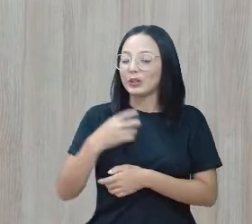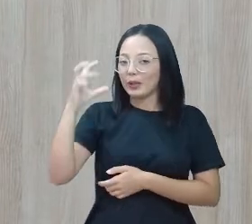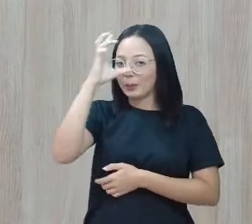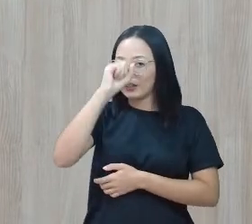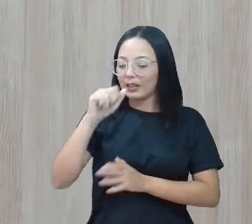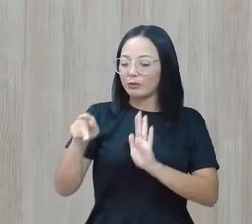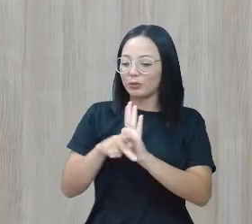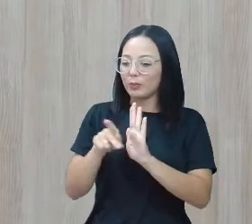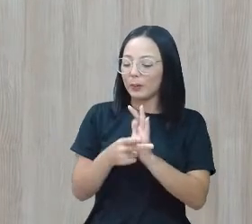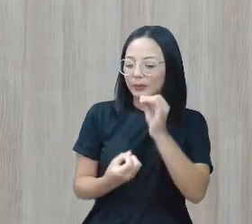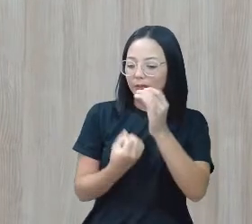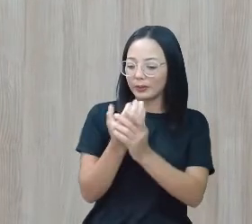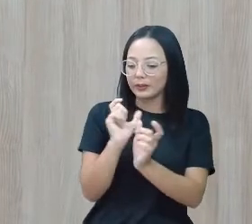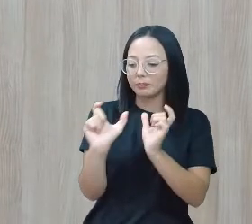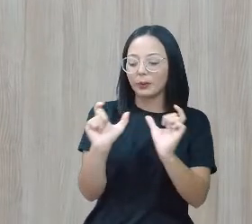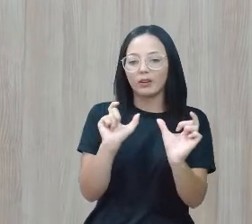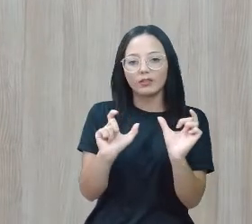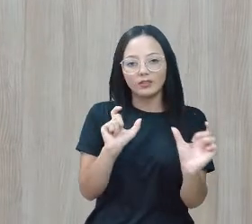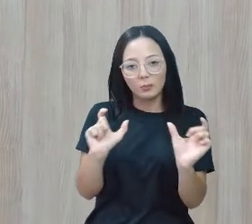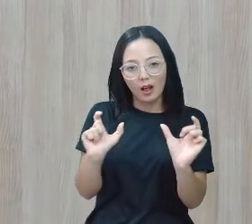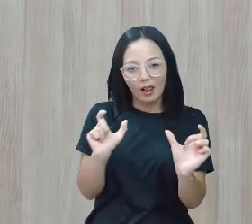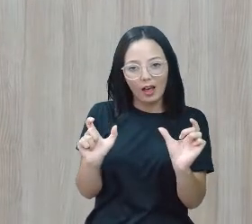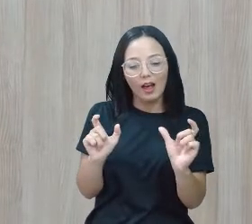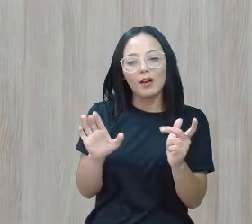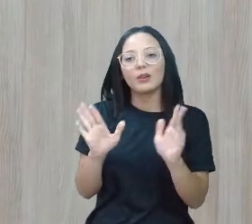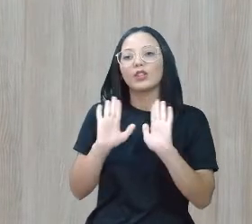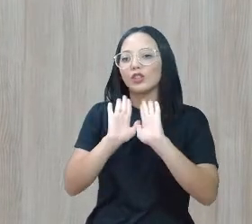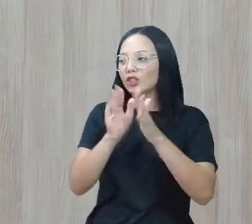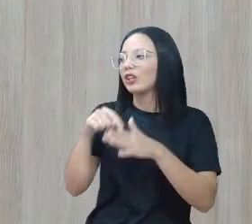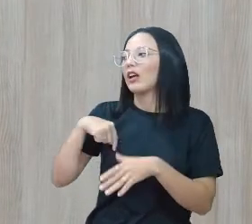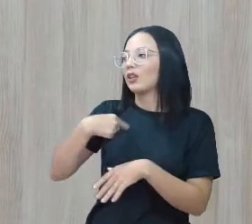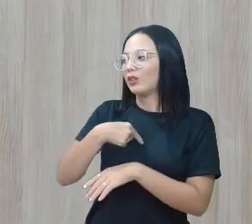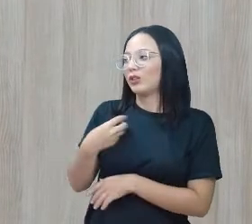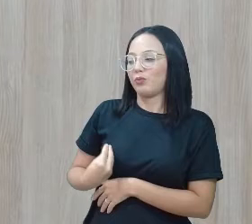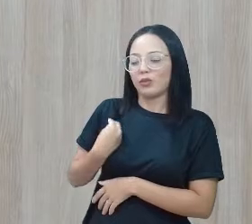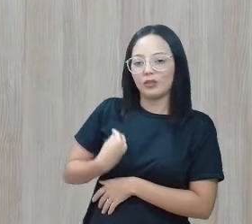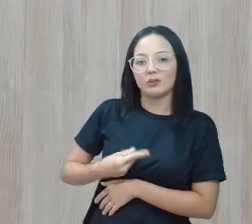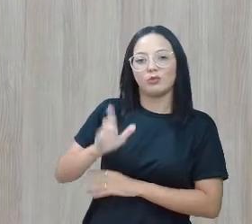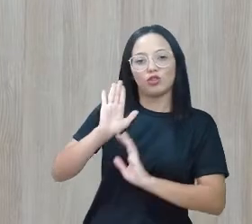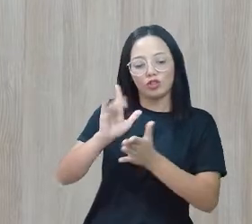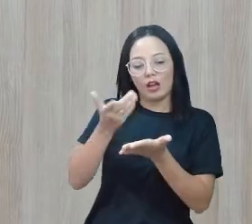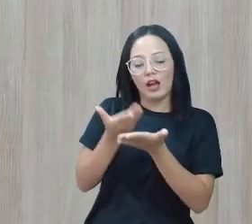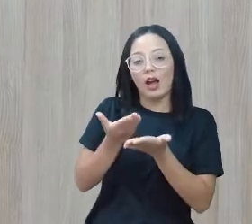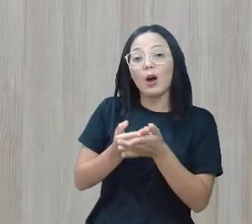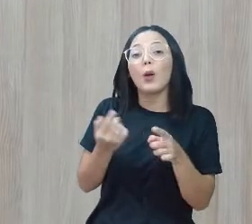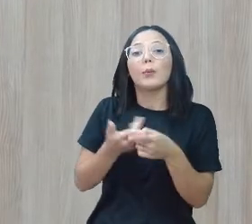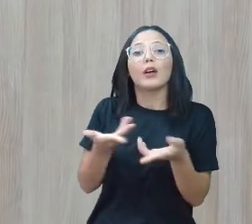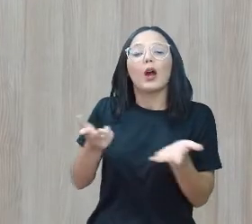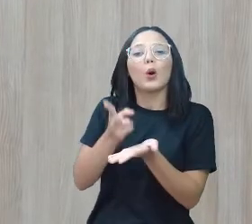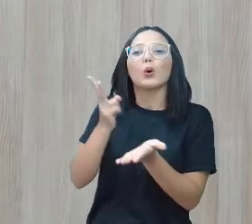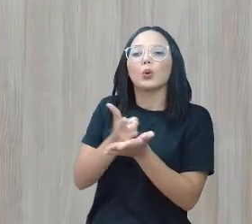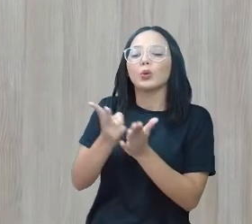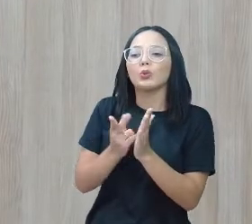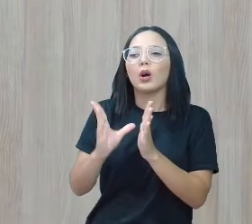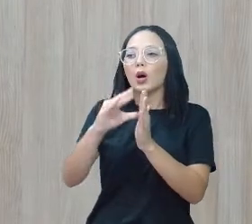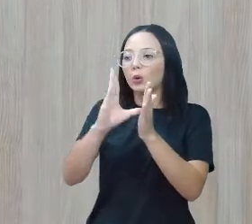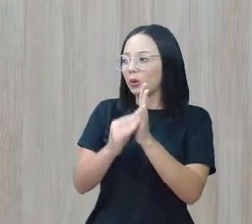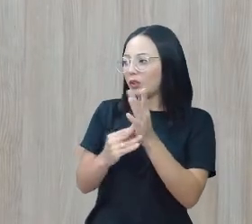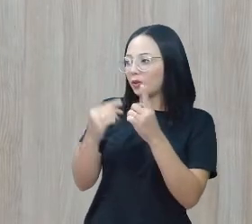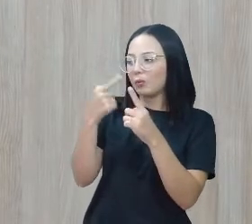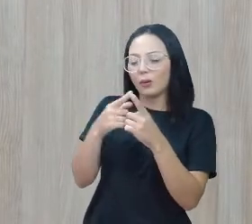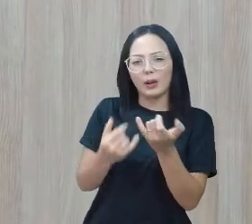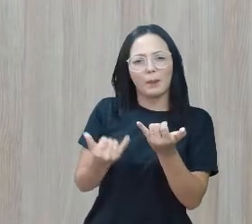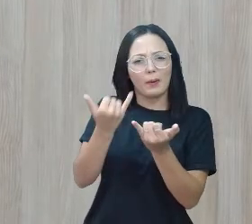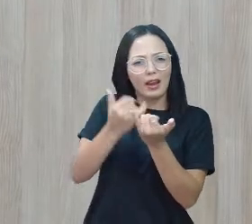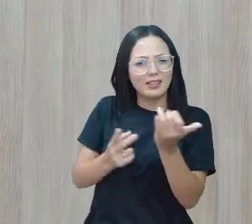processo de formação de palavras, que já tivemos, né, uma aula, essa é uma continuação. Os conteúdos parecem que